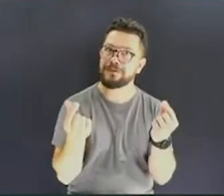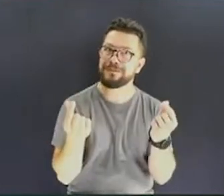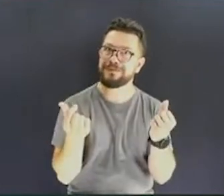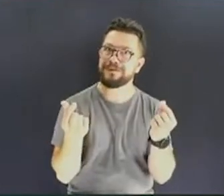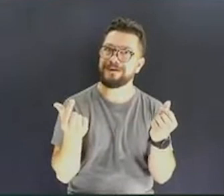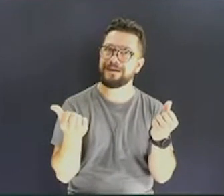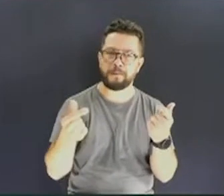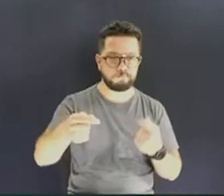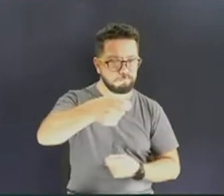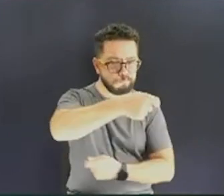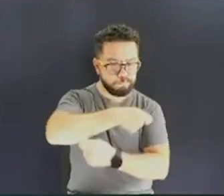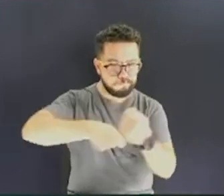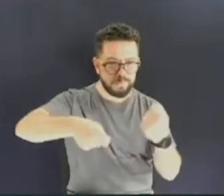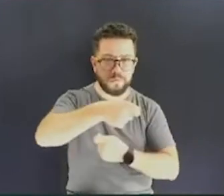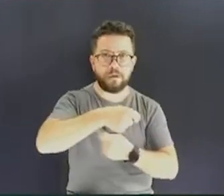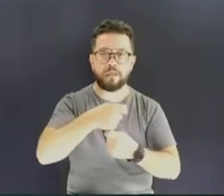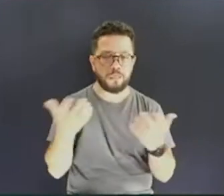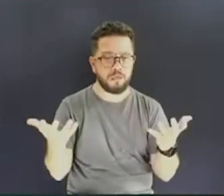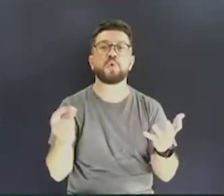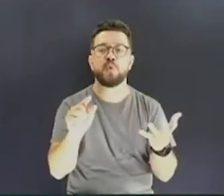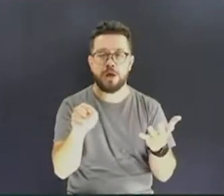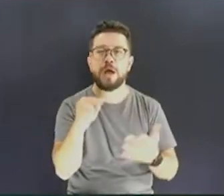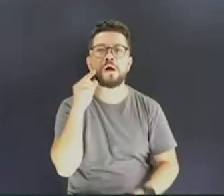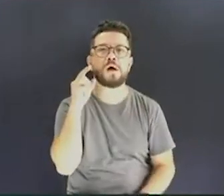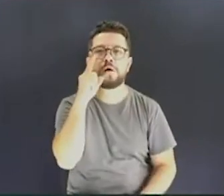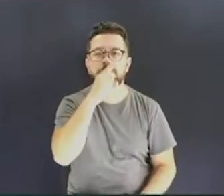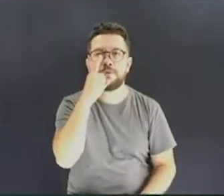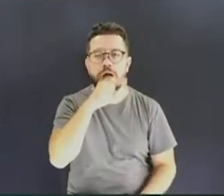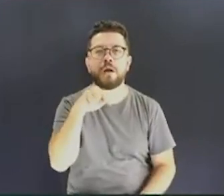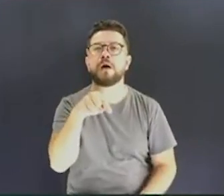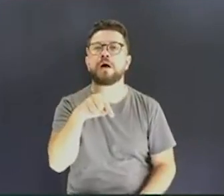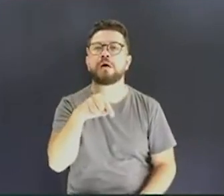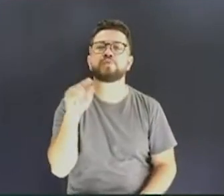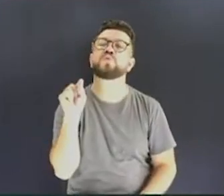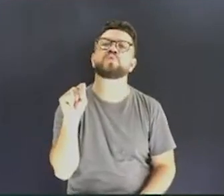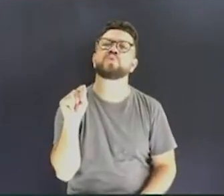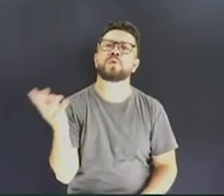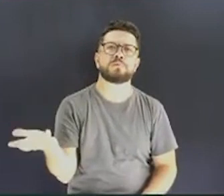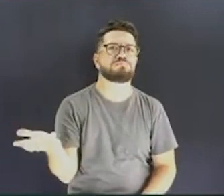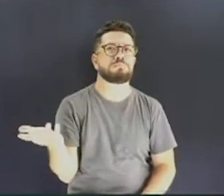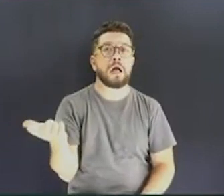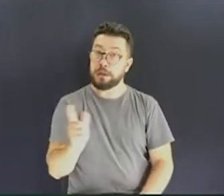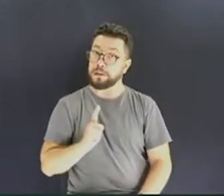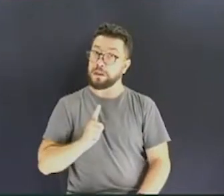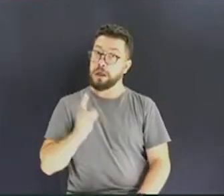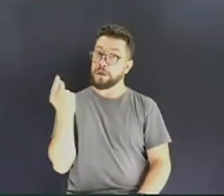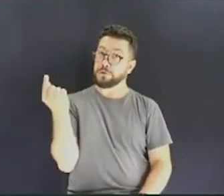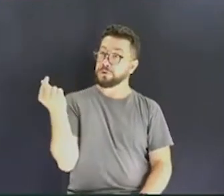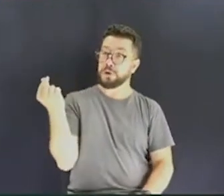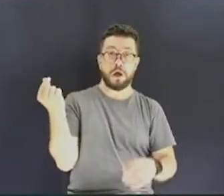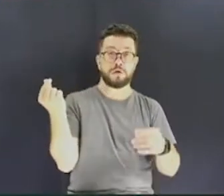o que acontece? Onde é que está errando a conta aqui? Eu tenho recurso, mas eu não tenho pessoal contratado, eu não